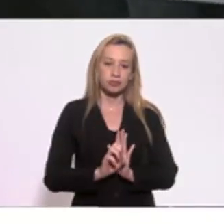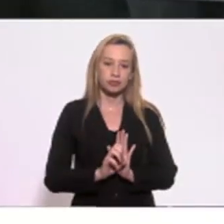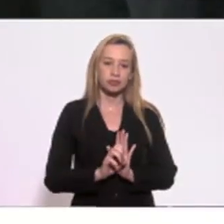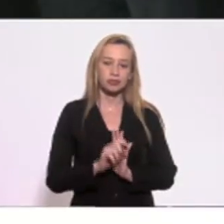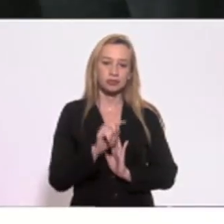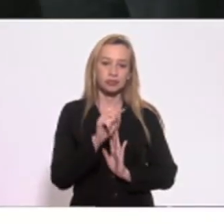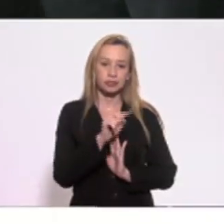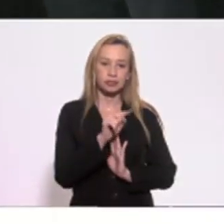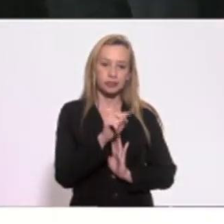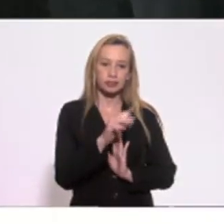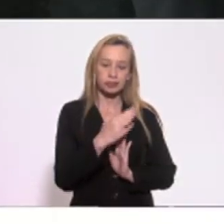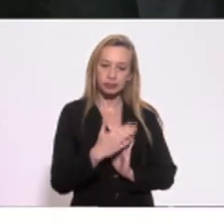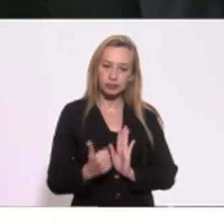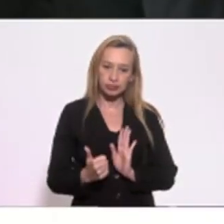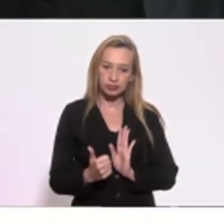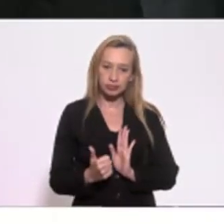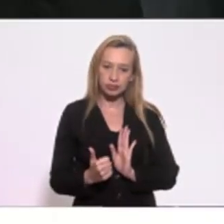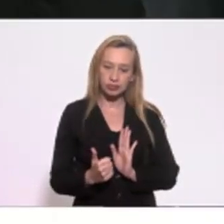é isso?